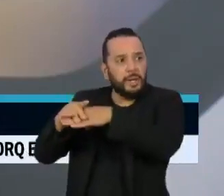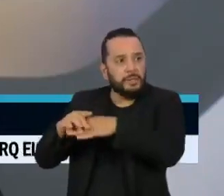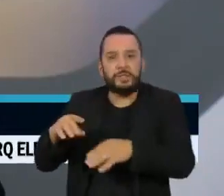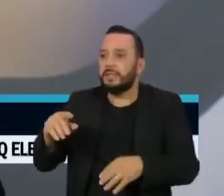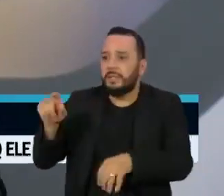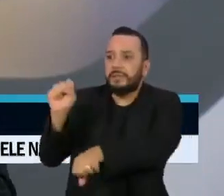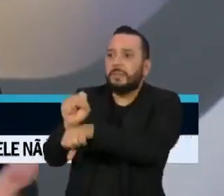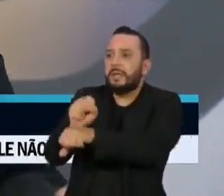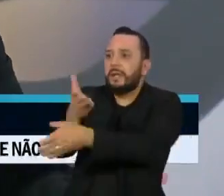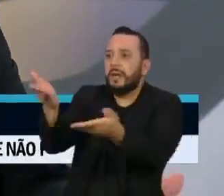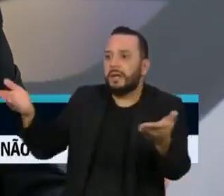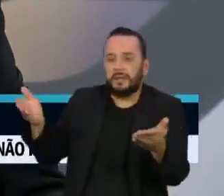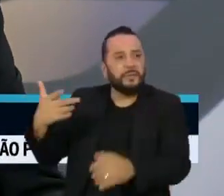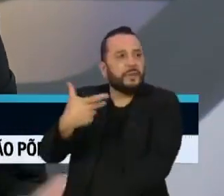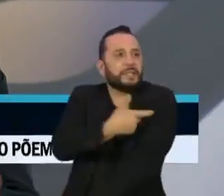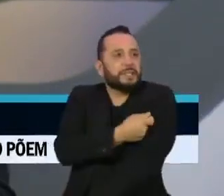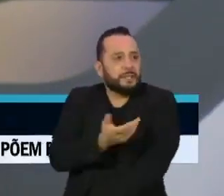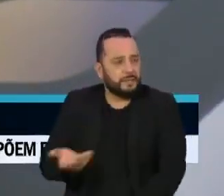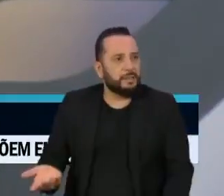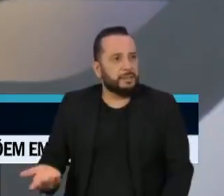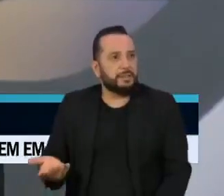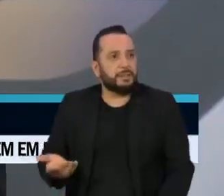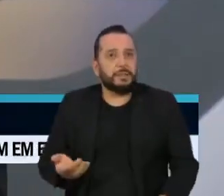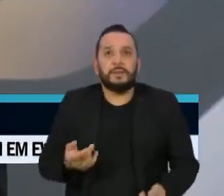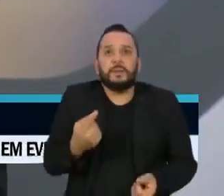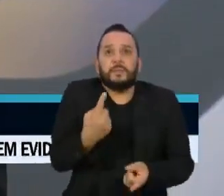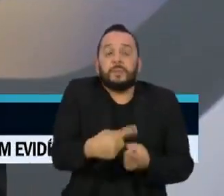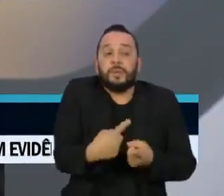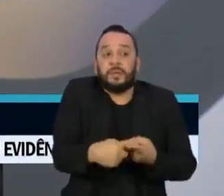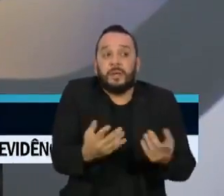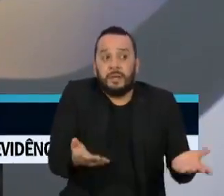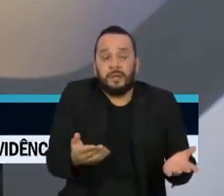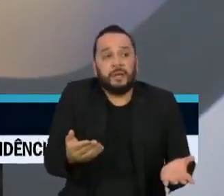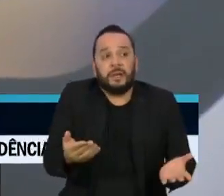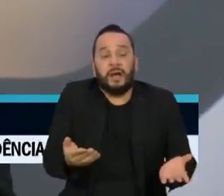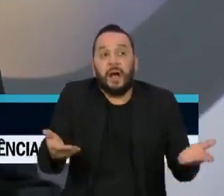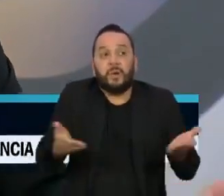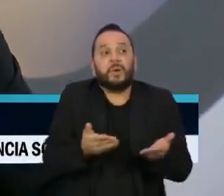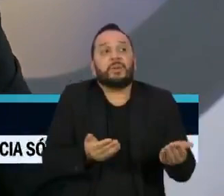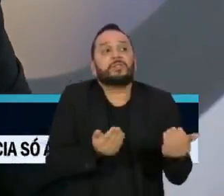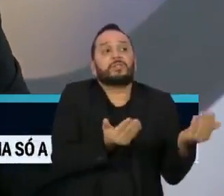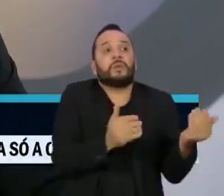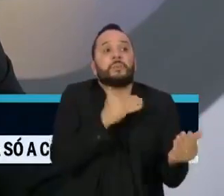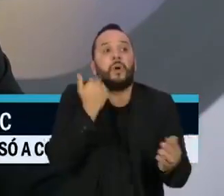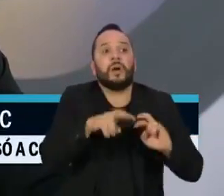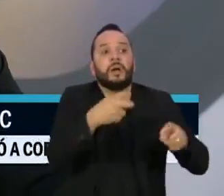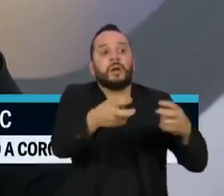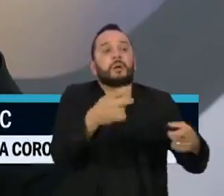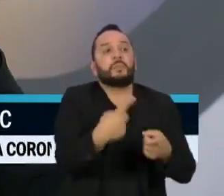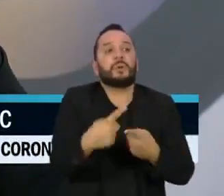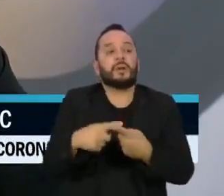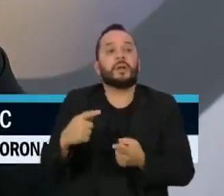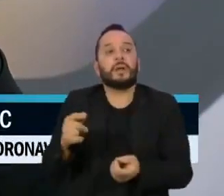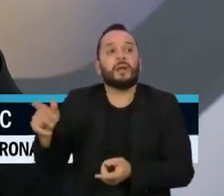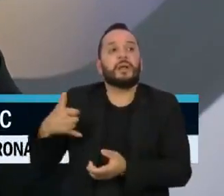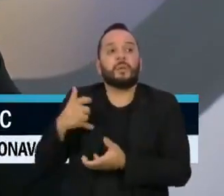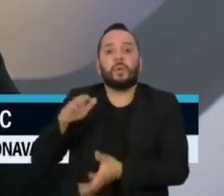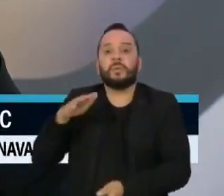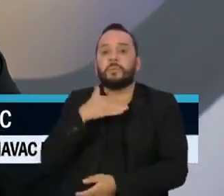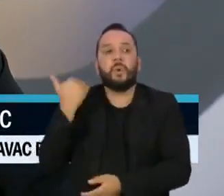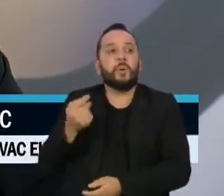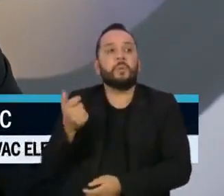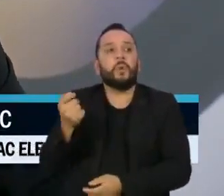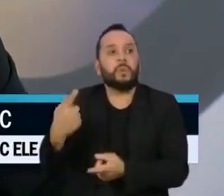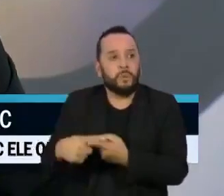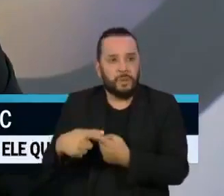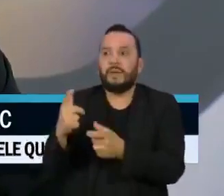vacinas. Se deslocou para os mais jovens porque os idosos não morrem muito mais, porque os idosos foram